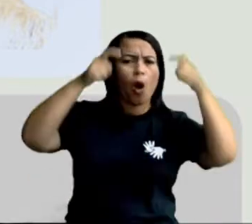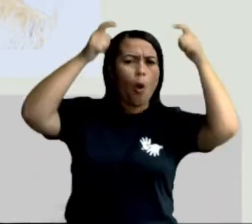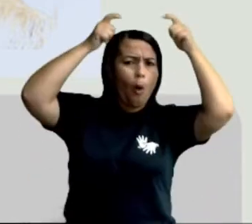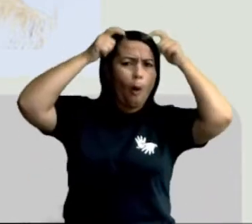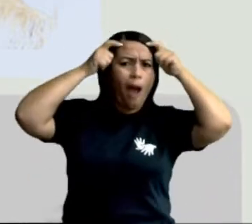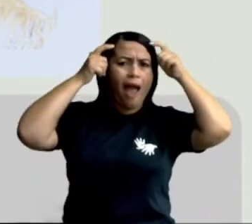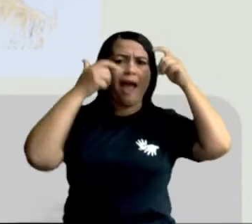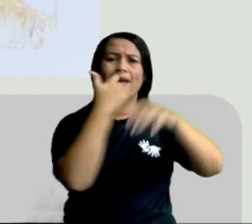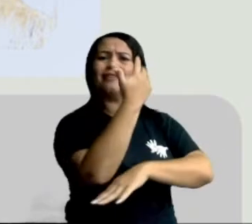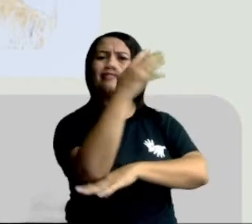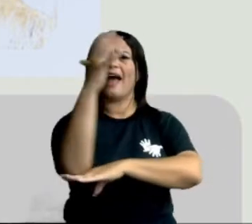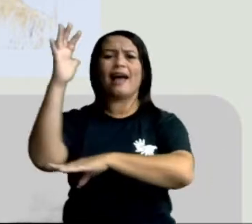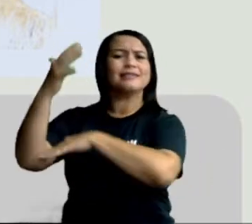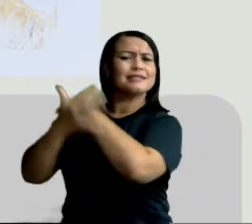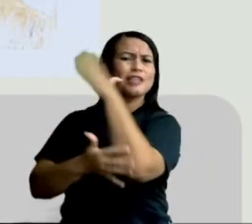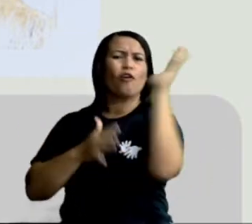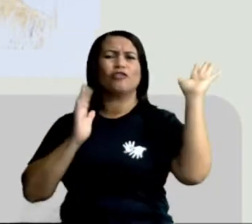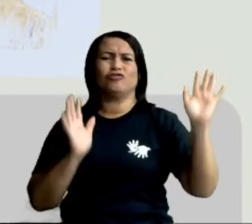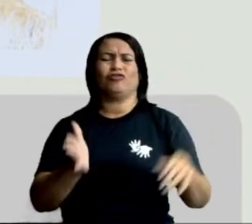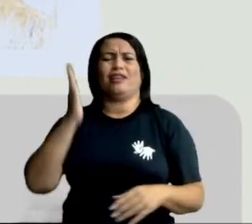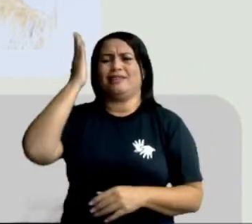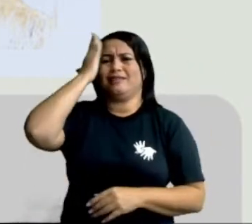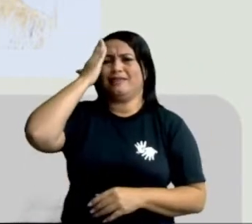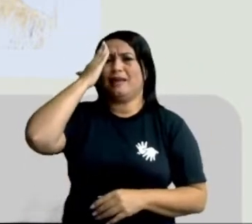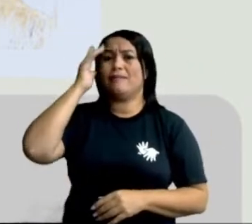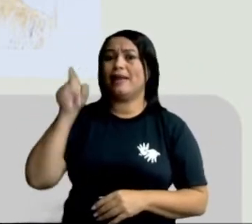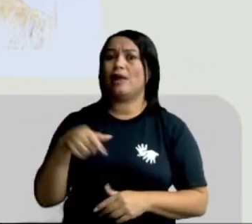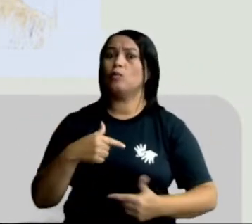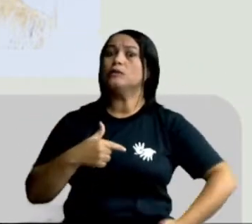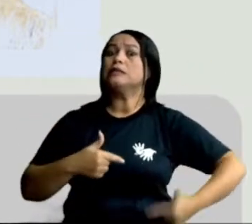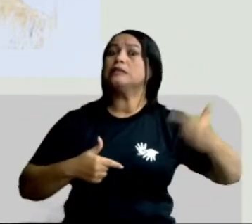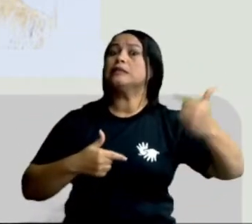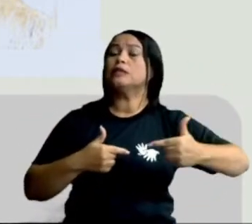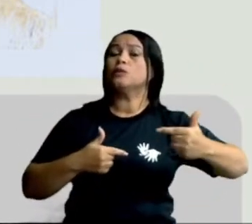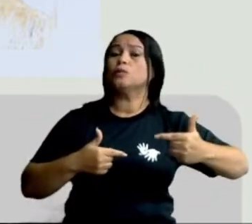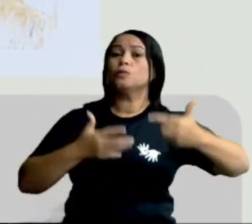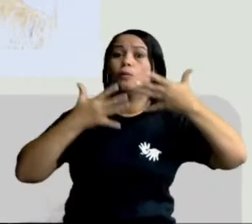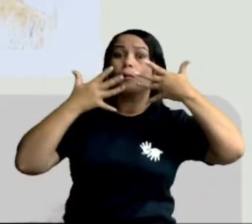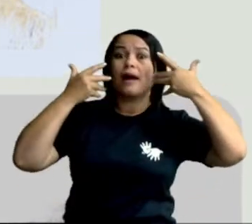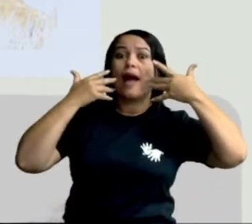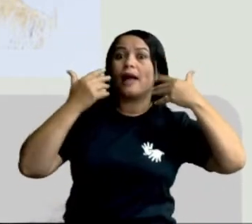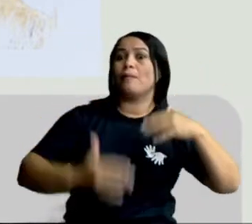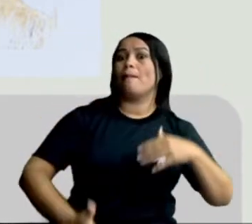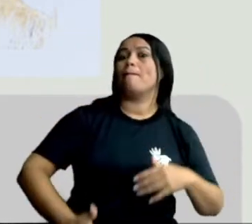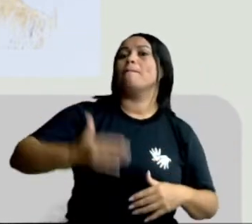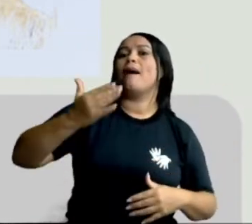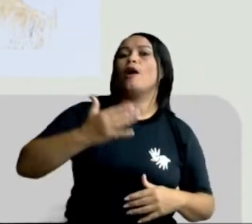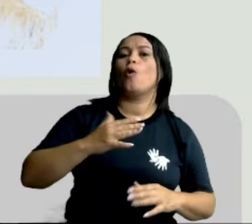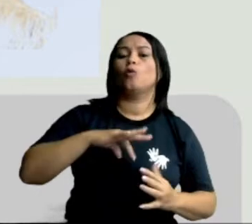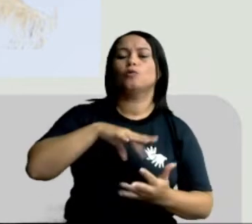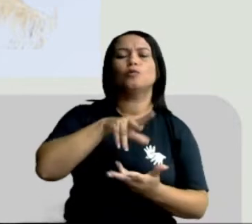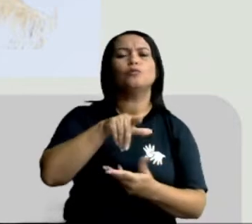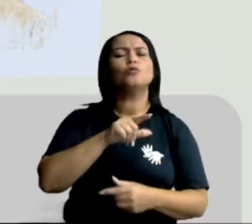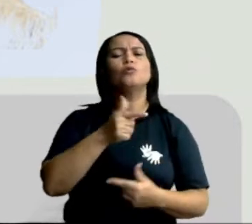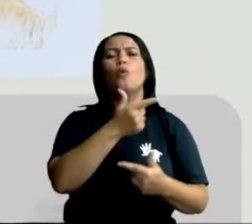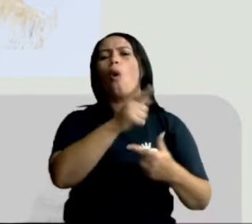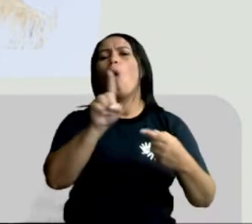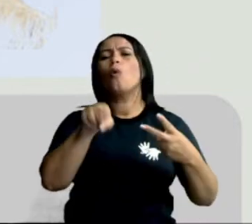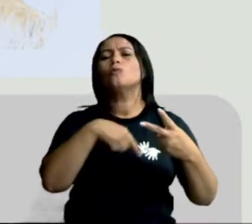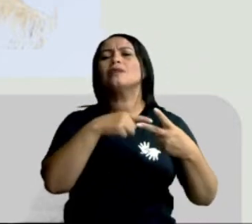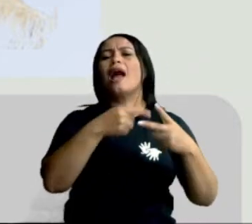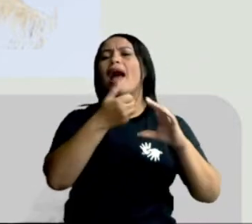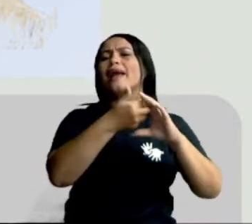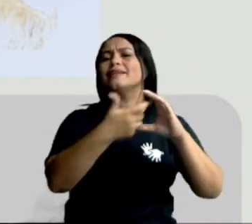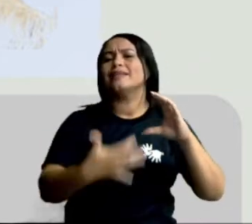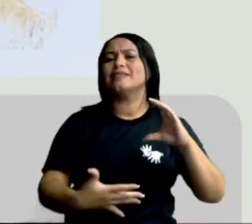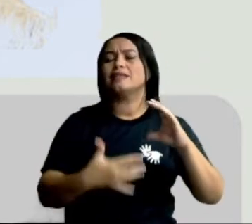selva, a gente já sabe, né? Mas aí, ó, ele é o segundo maior felino do mundo. Outra característica do